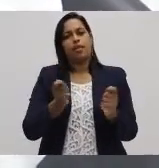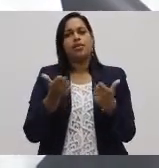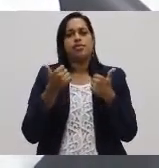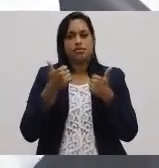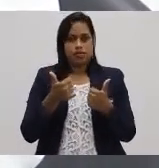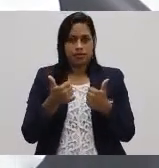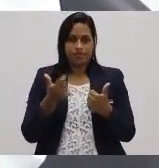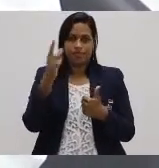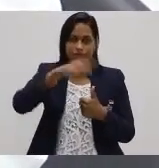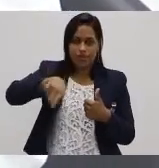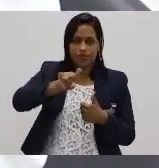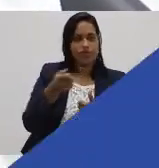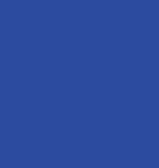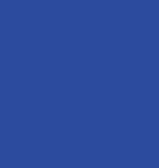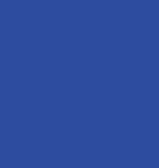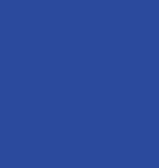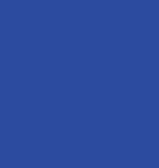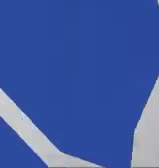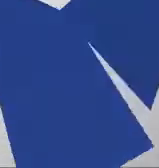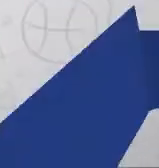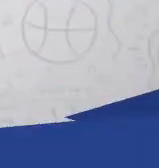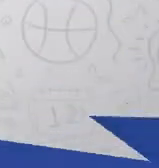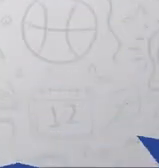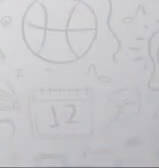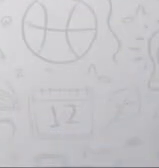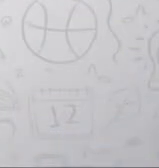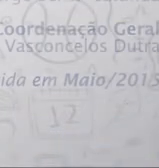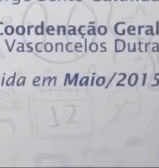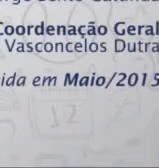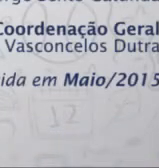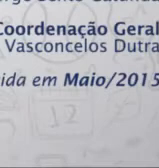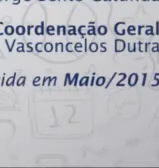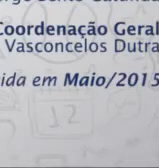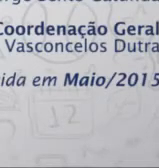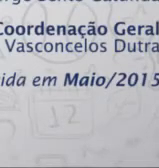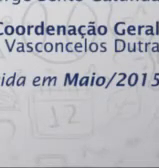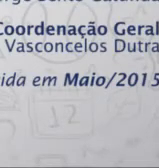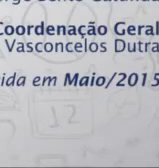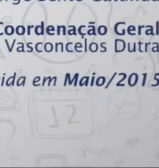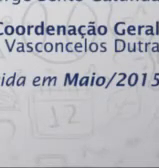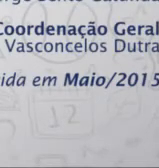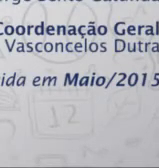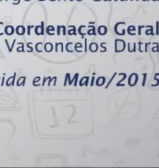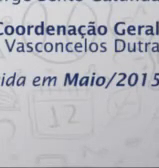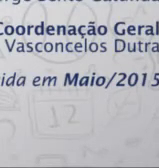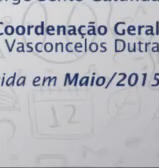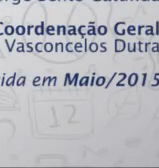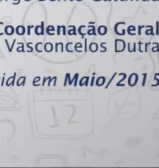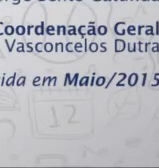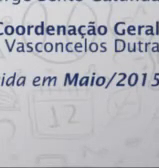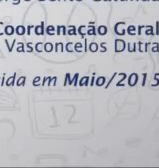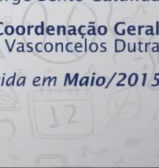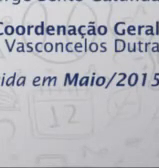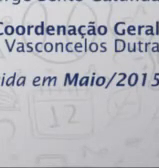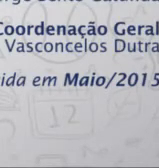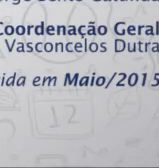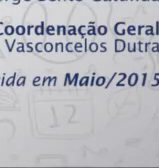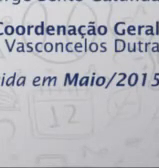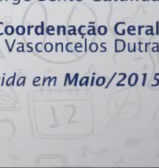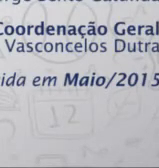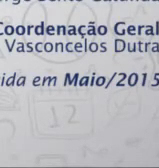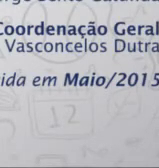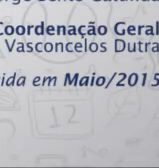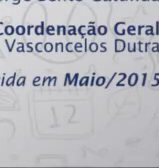da disciplina produção. Até mais! Som direto, Denis Ramos. Imagens, Camila